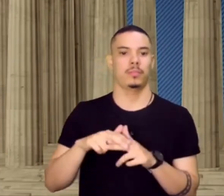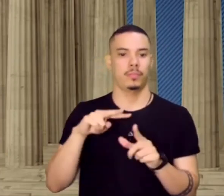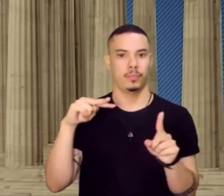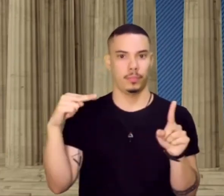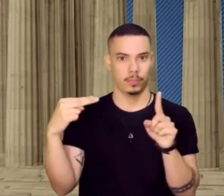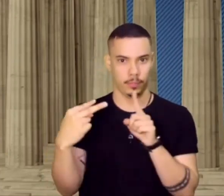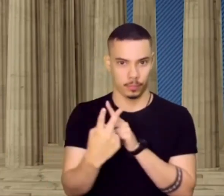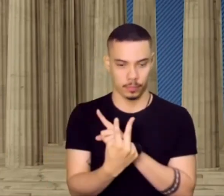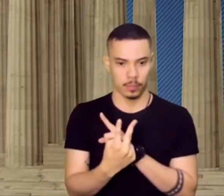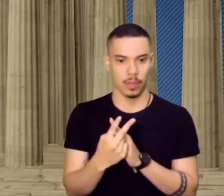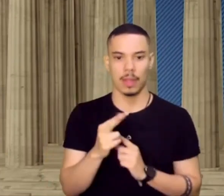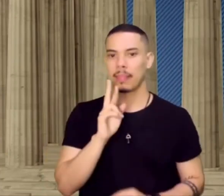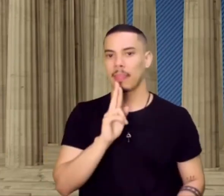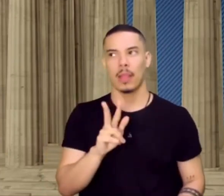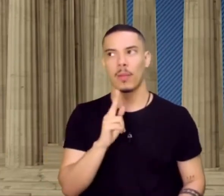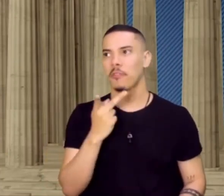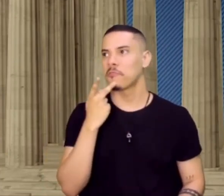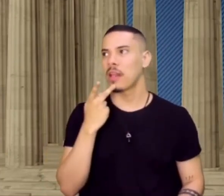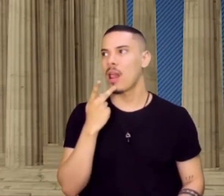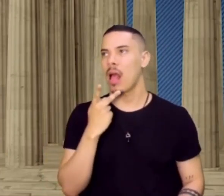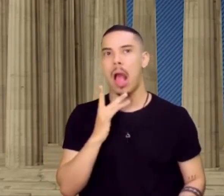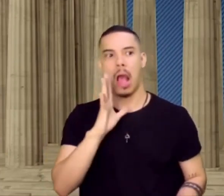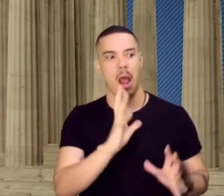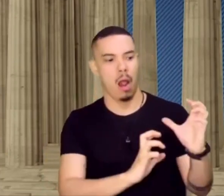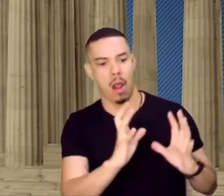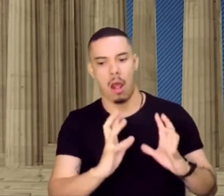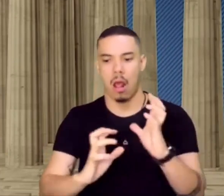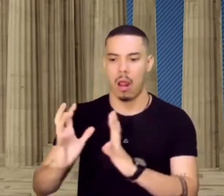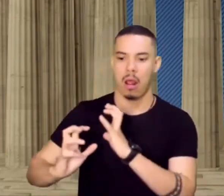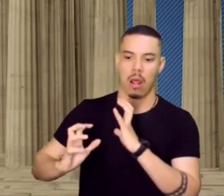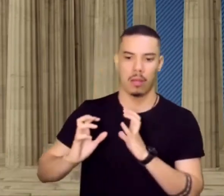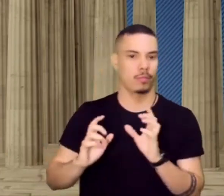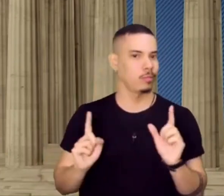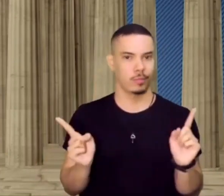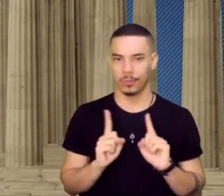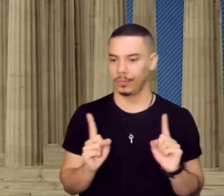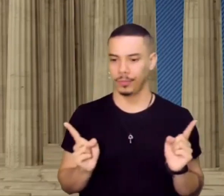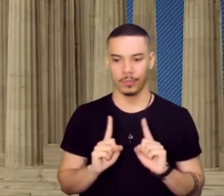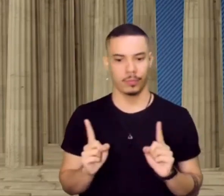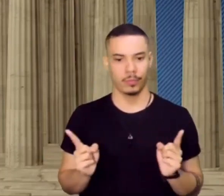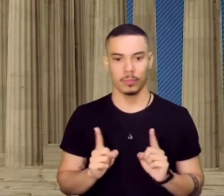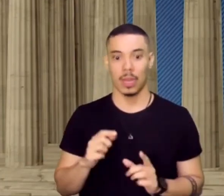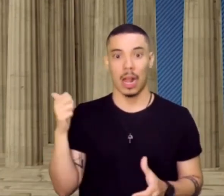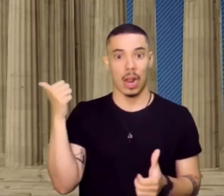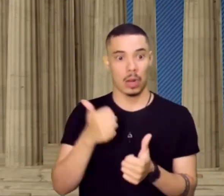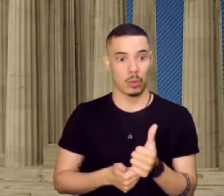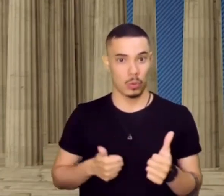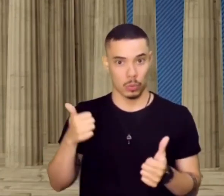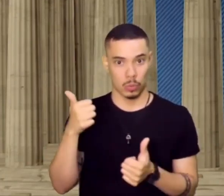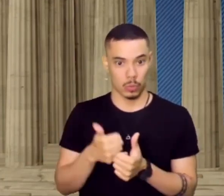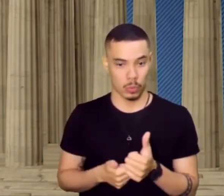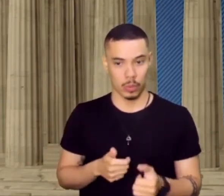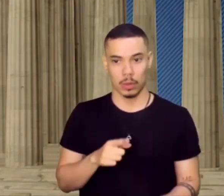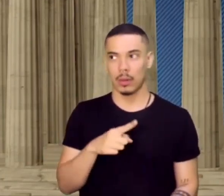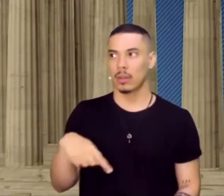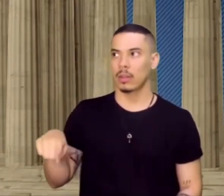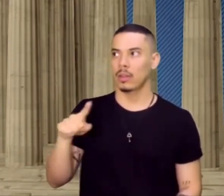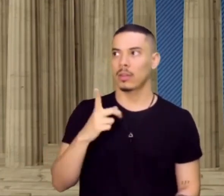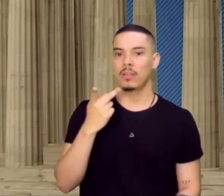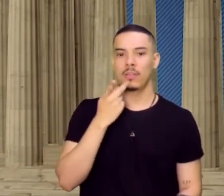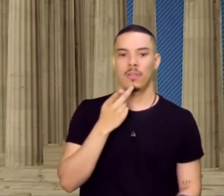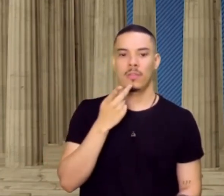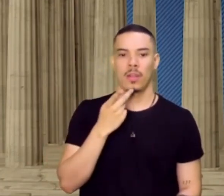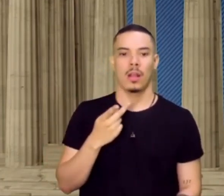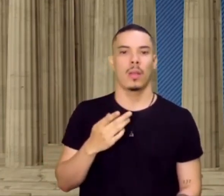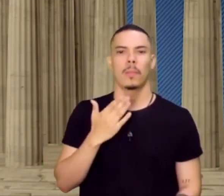ok? Nada de falar em conflitos, olha, é uma briga, não. A luta em si que eles falam é lá, ó,